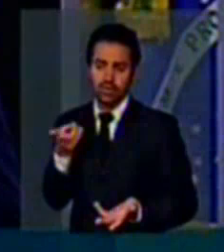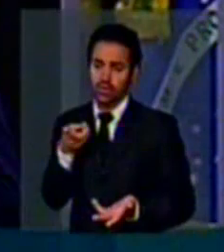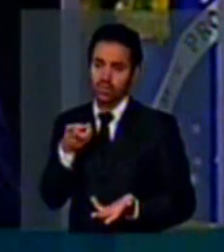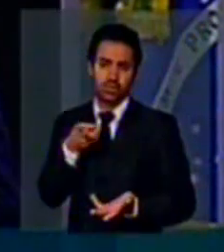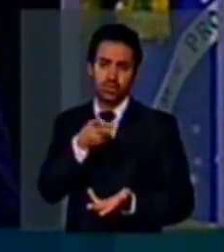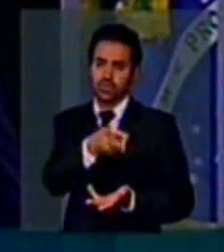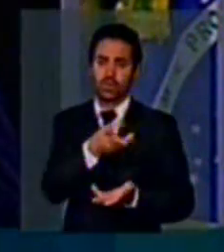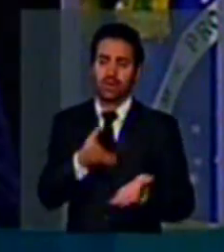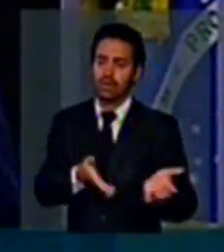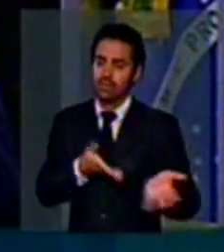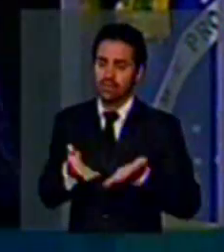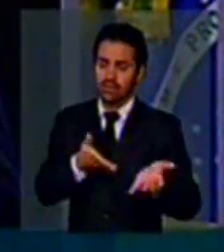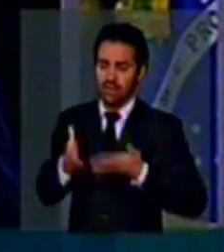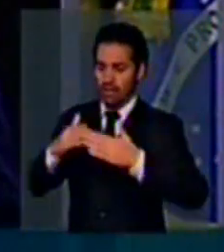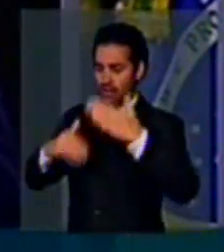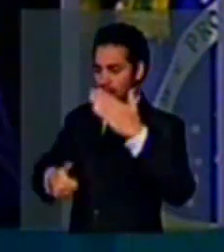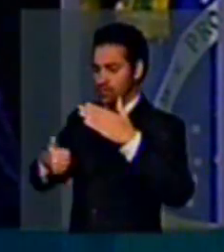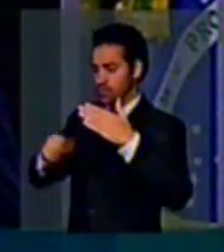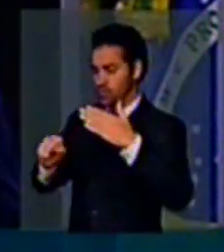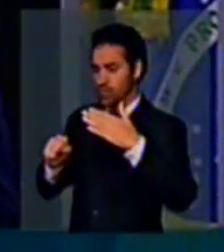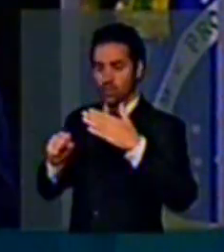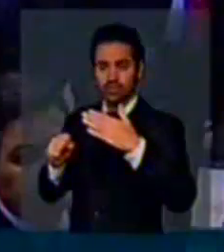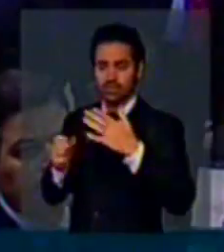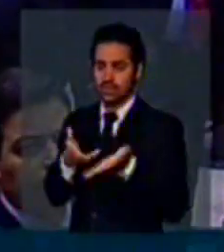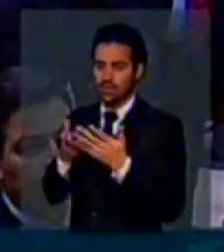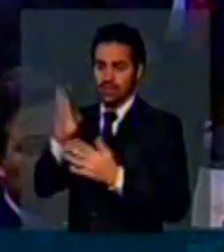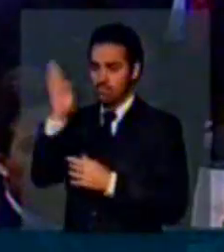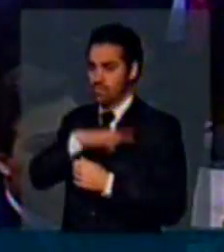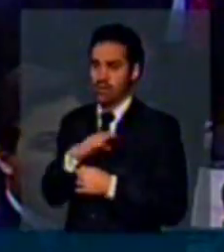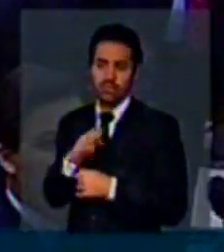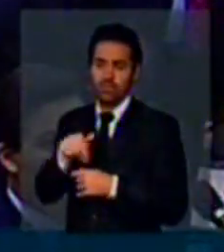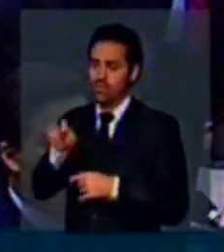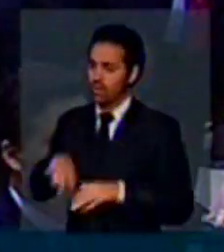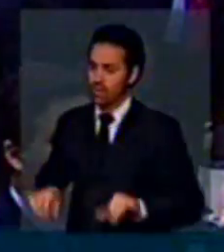bandidos como cidadãos. Não dá. Quem paga o preço é a sociedade. Obrigado, senhor presidente.